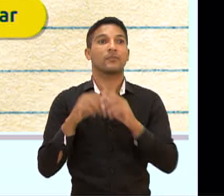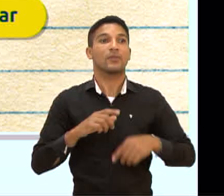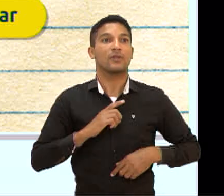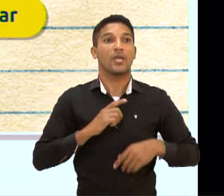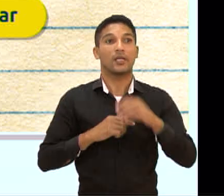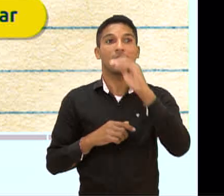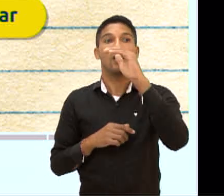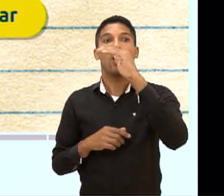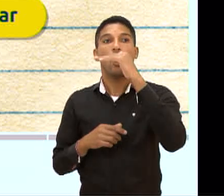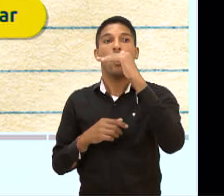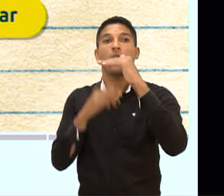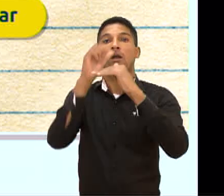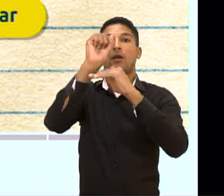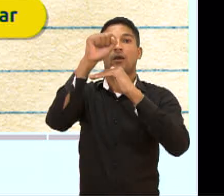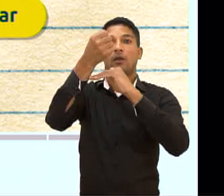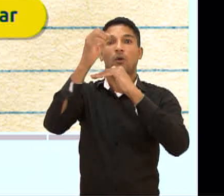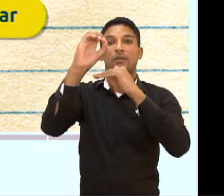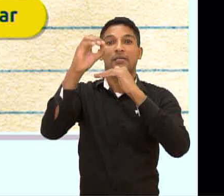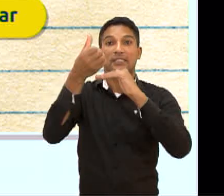806,